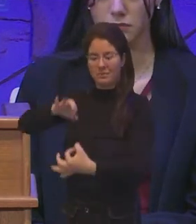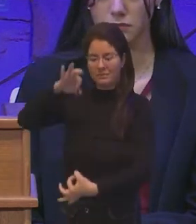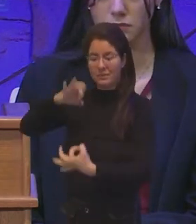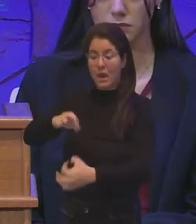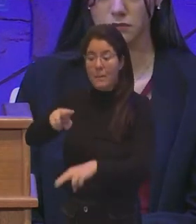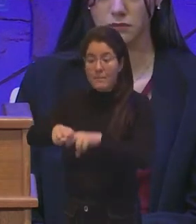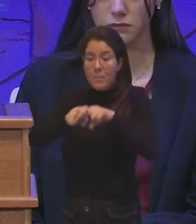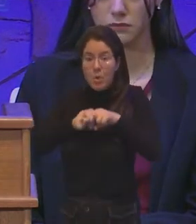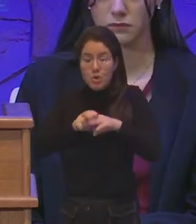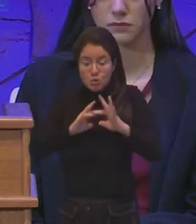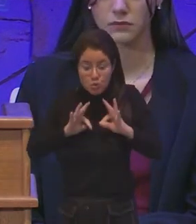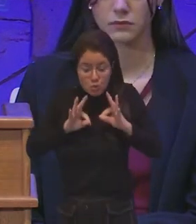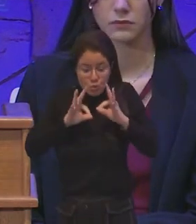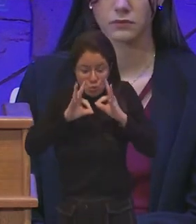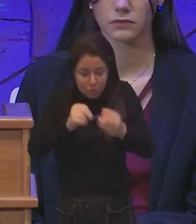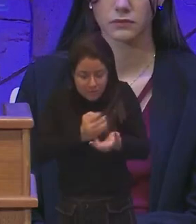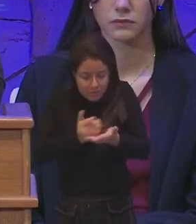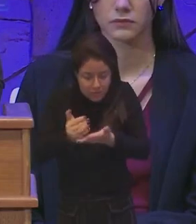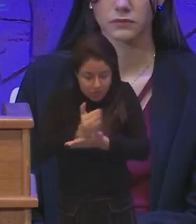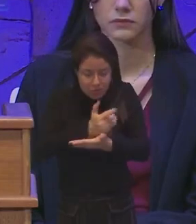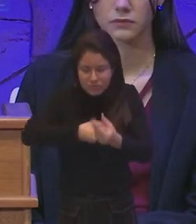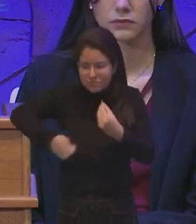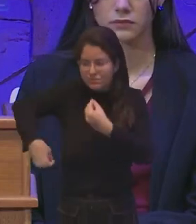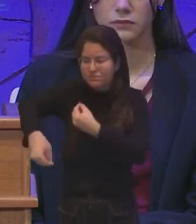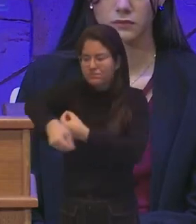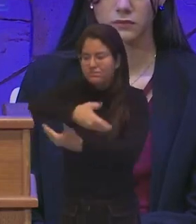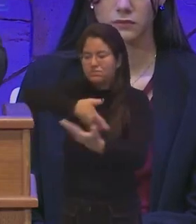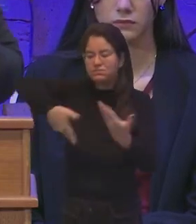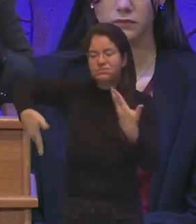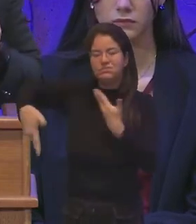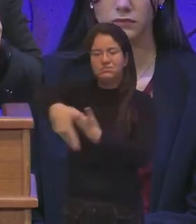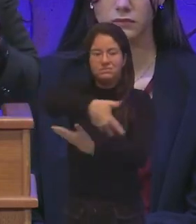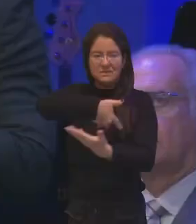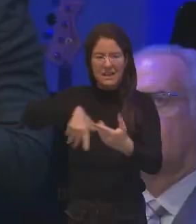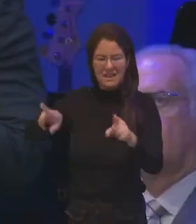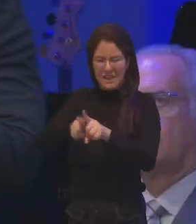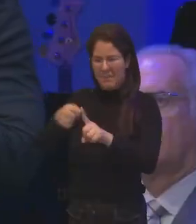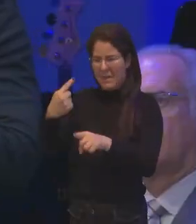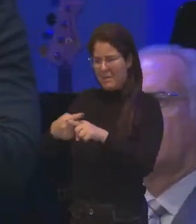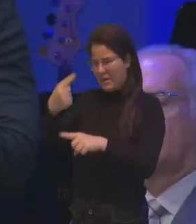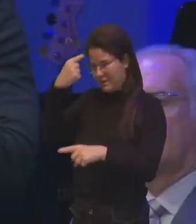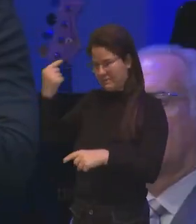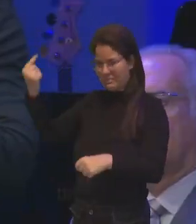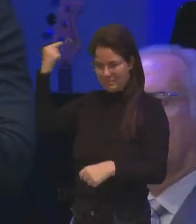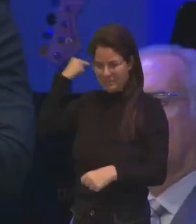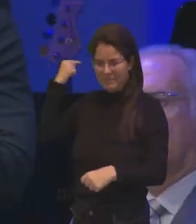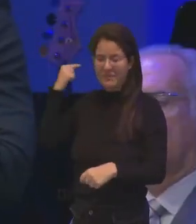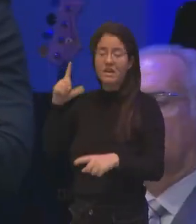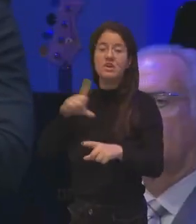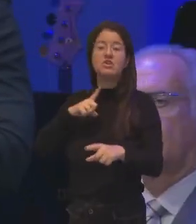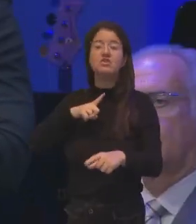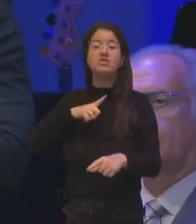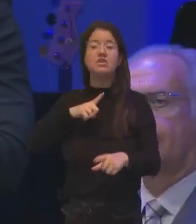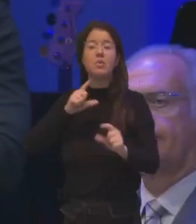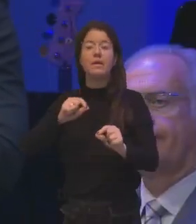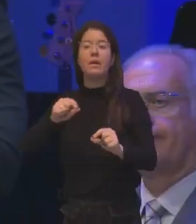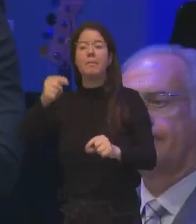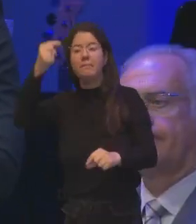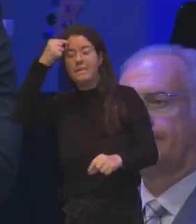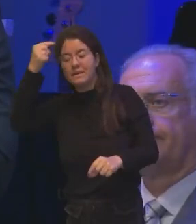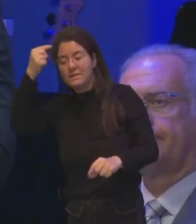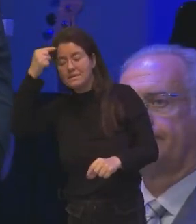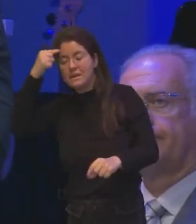repartiam tudo o que tinham. Ainda mais porque naqueles dias eles tinham ainda a noção e